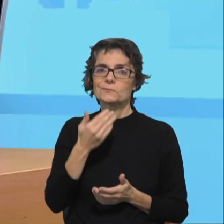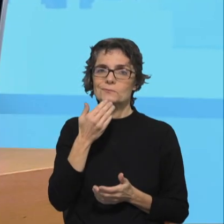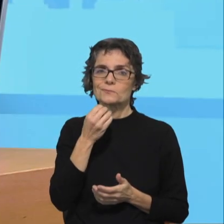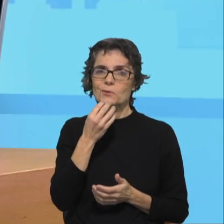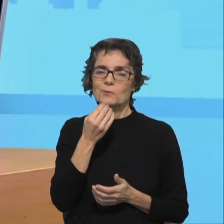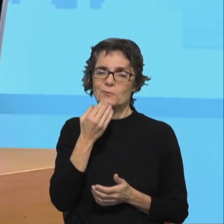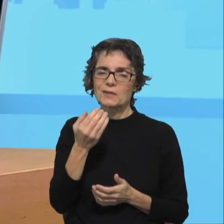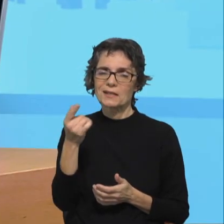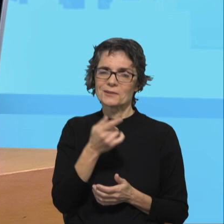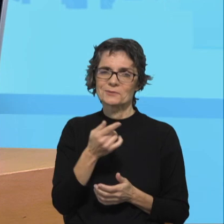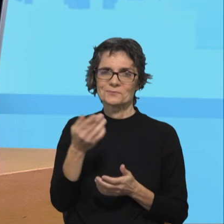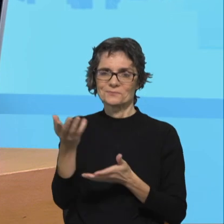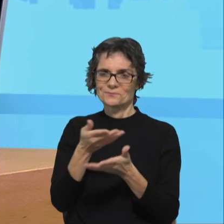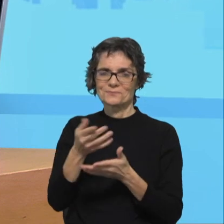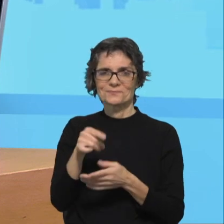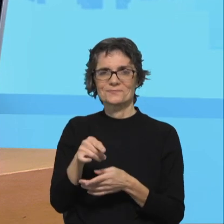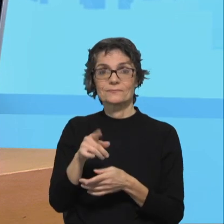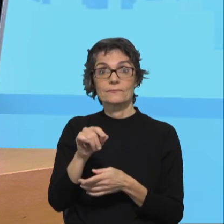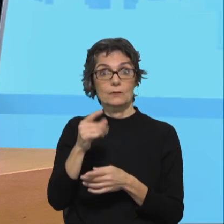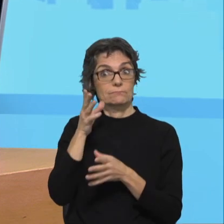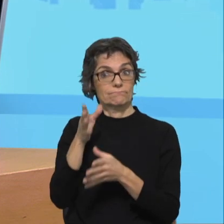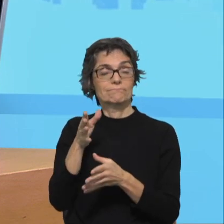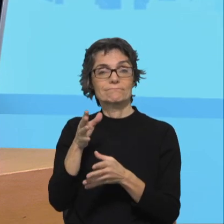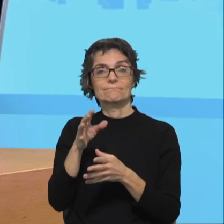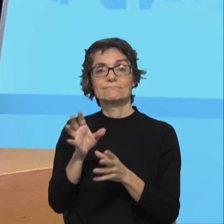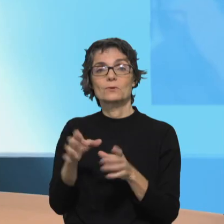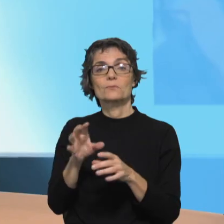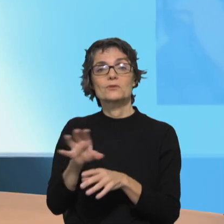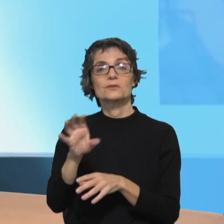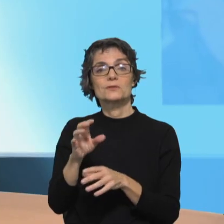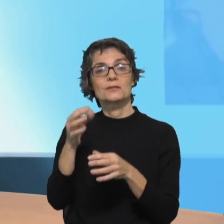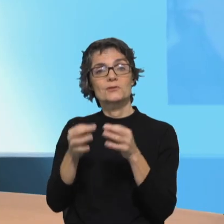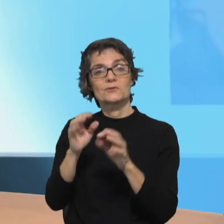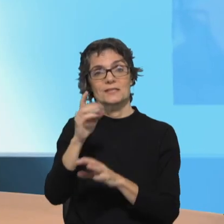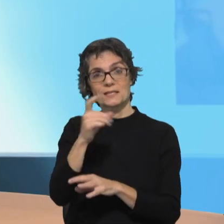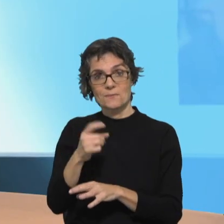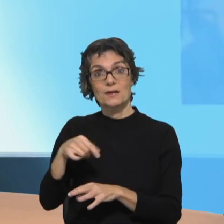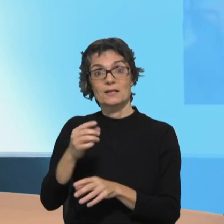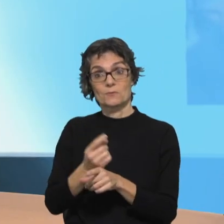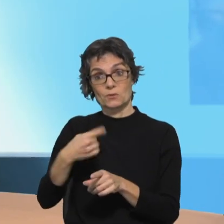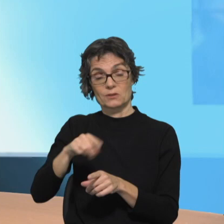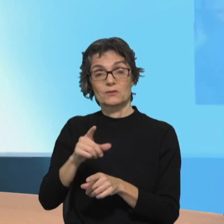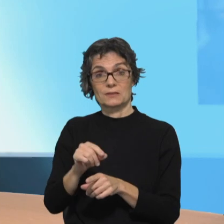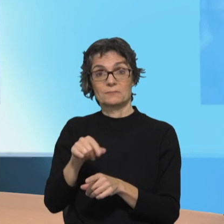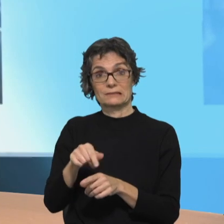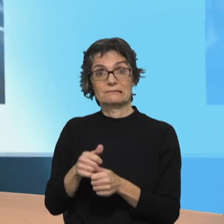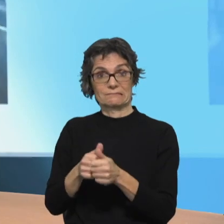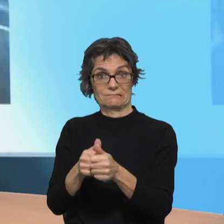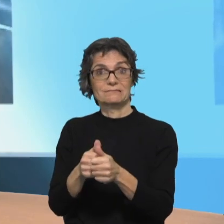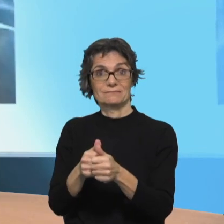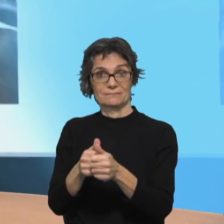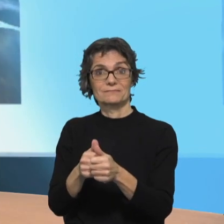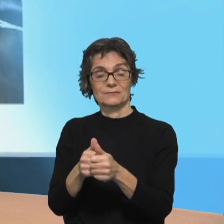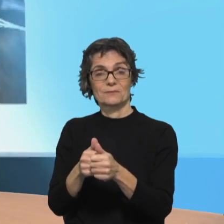E estamos também atentos à Comissão Nacional de Justiça e Paz, porque, através dela, faremos também a leitura